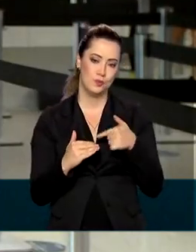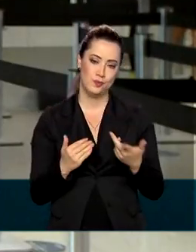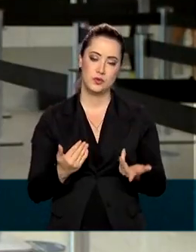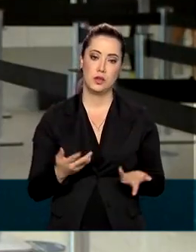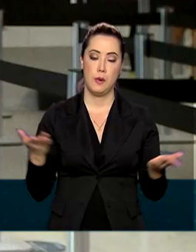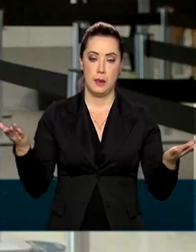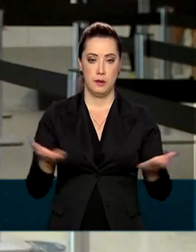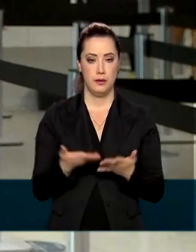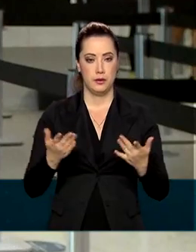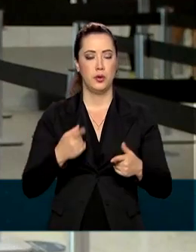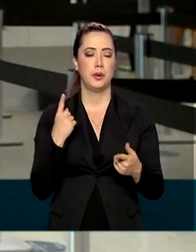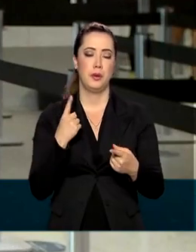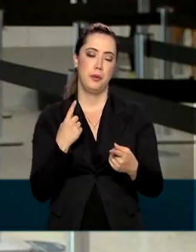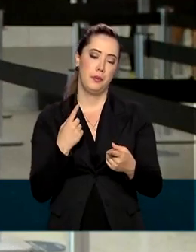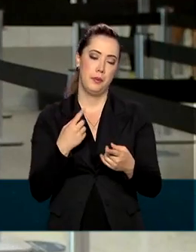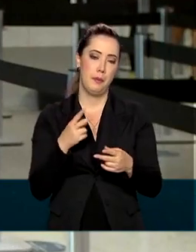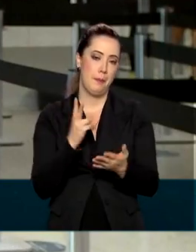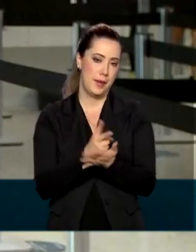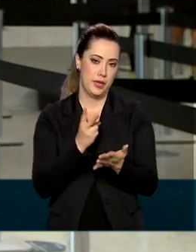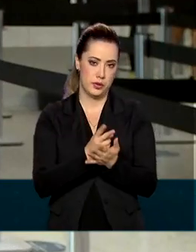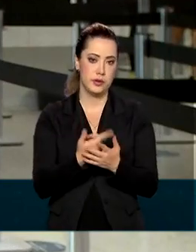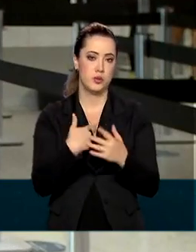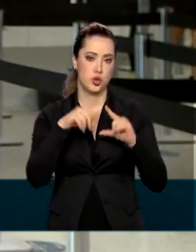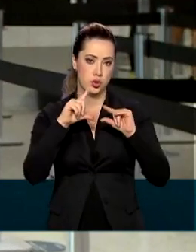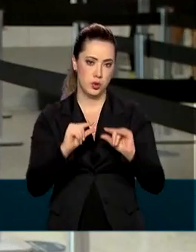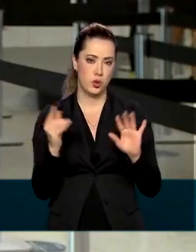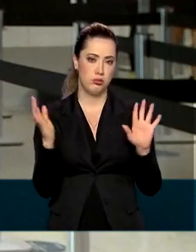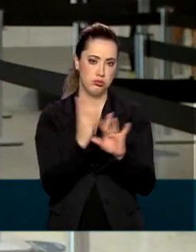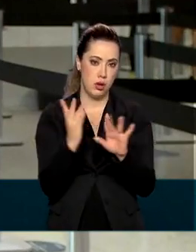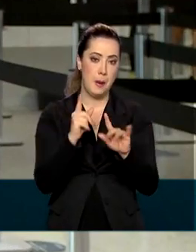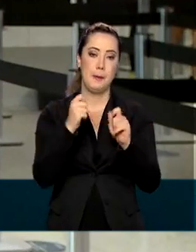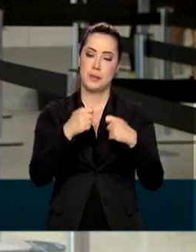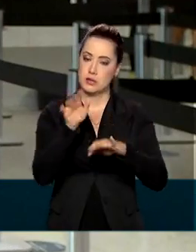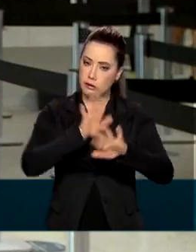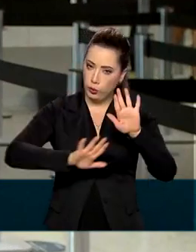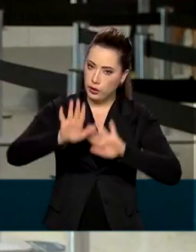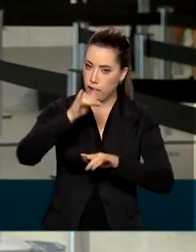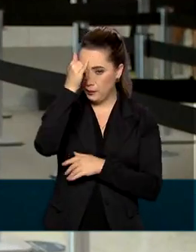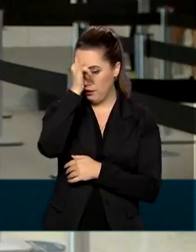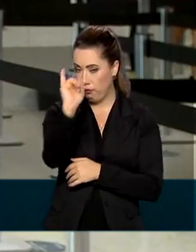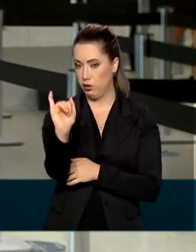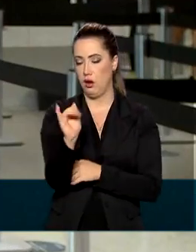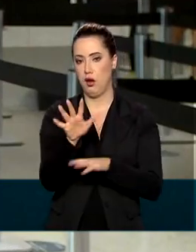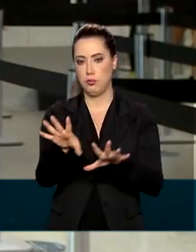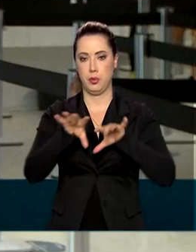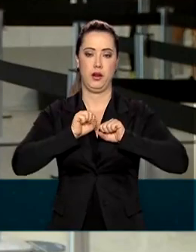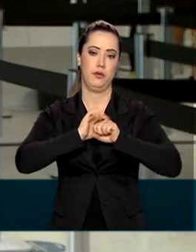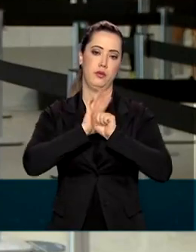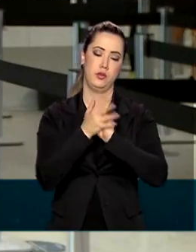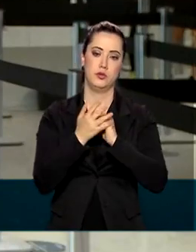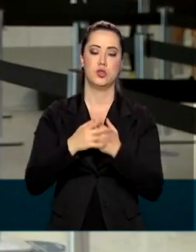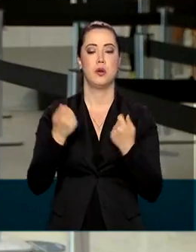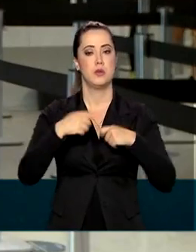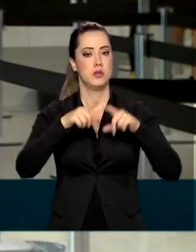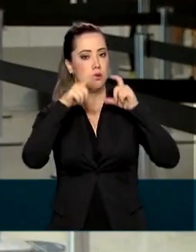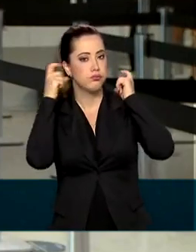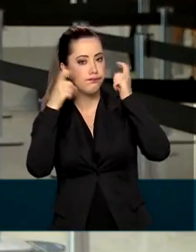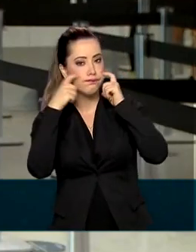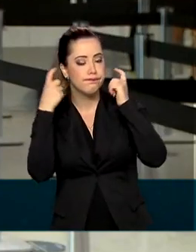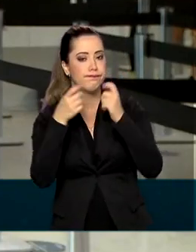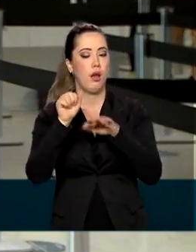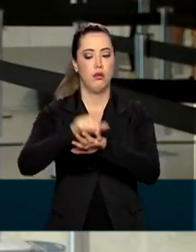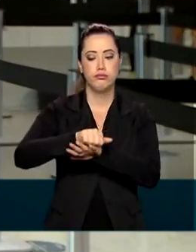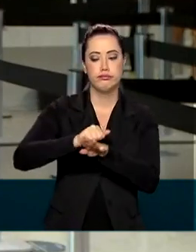os cuidados contra o coronavírus não podem ser esquecidos a Infraero recomendo distanciamento social uso de básica e